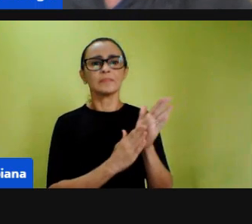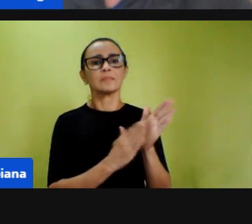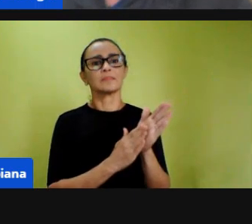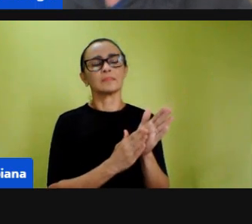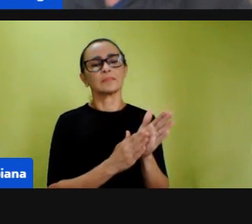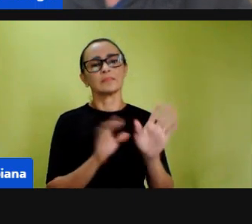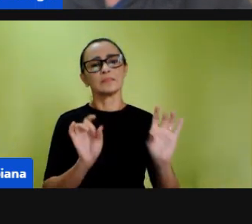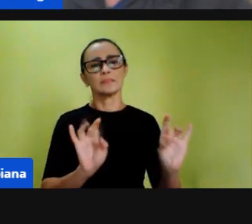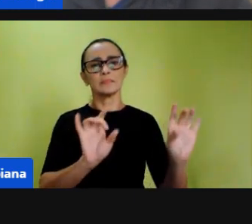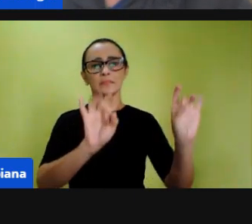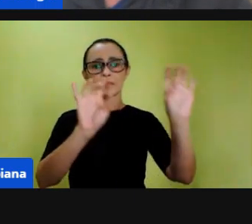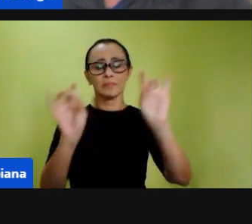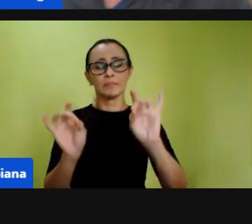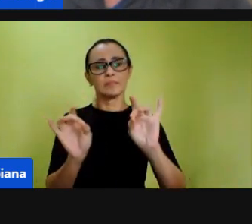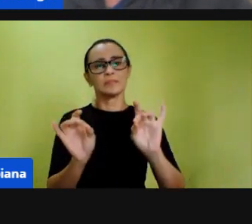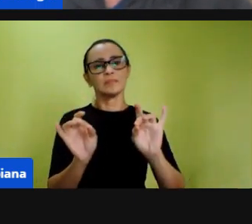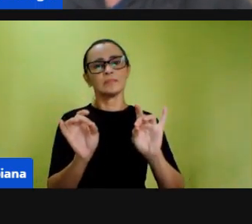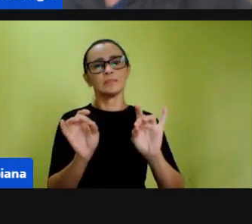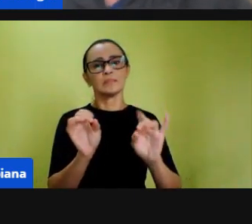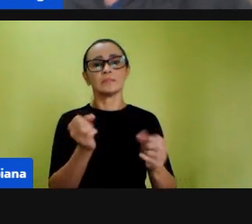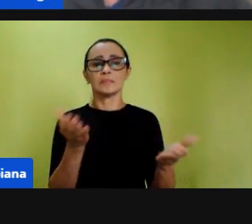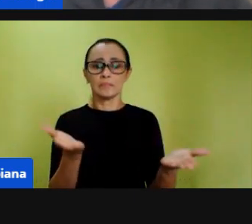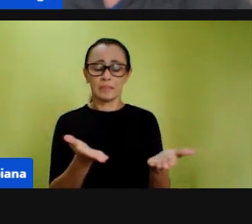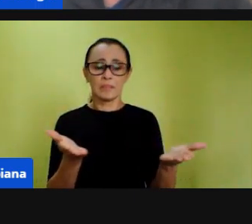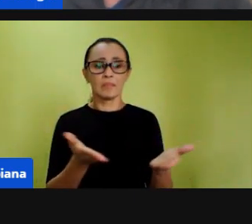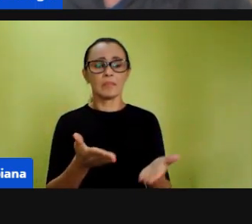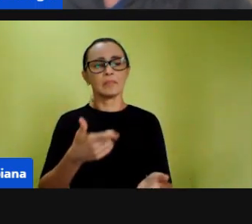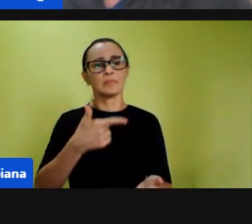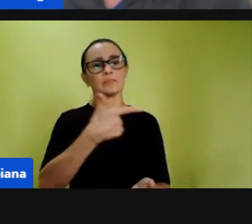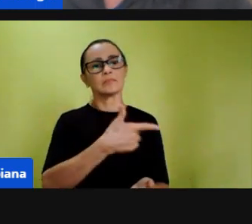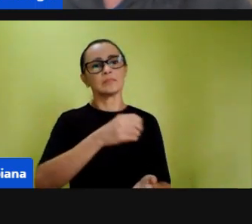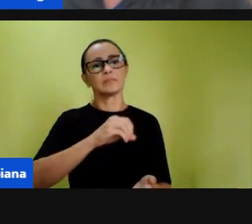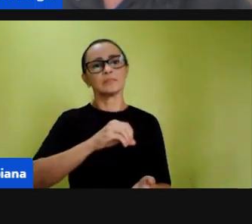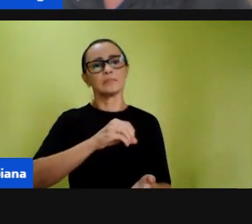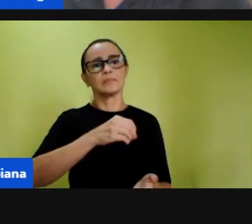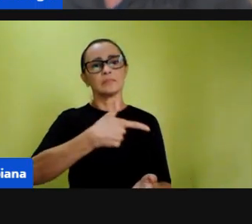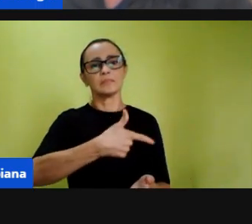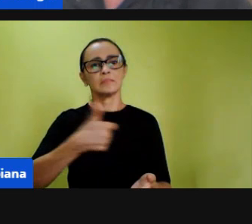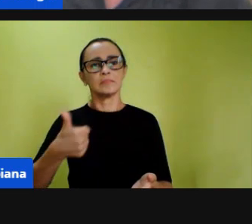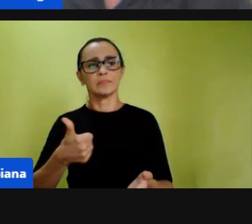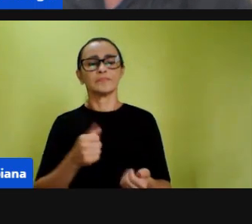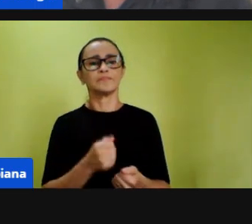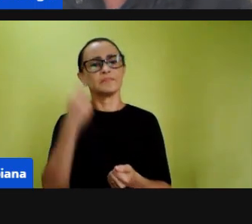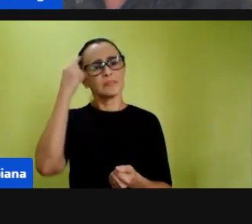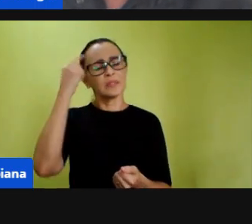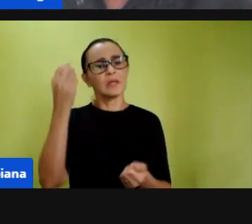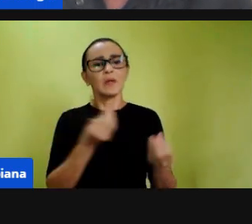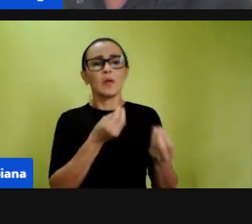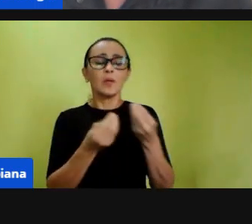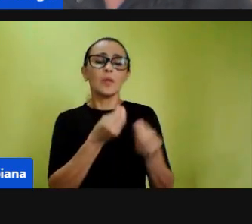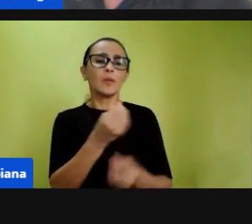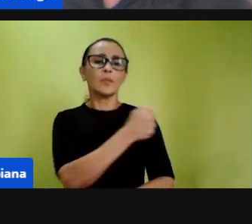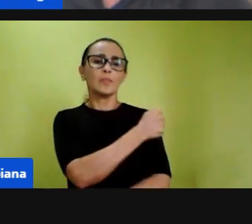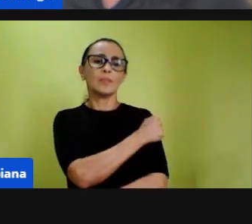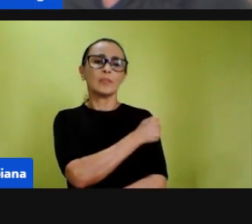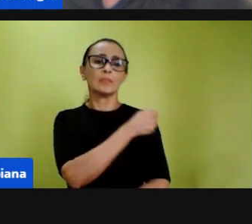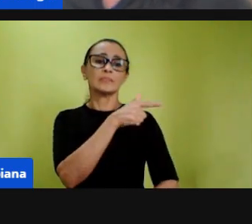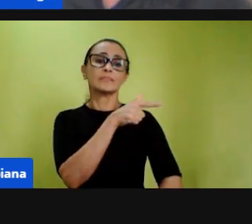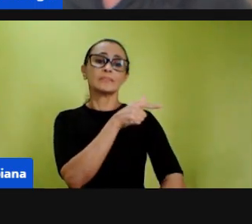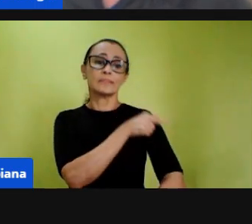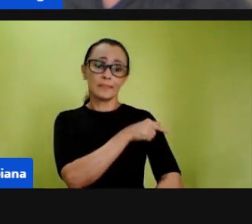ano, como, por exemplo, pensar no aluno do sétimo, que está cursando o sétimo ano, nesse ano,